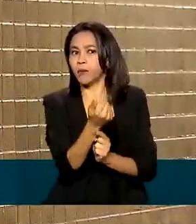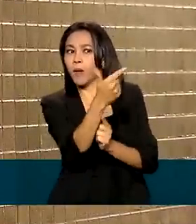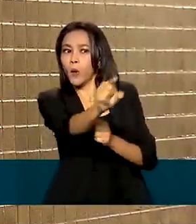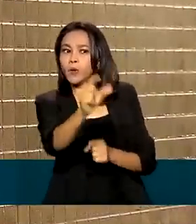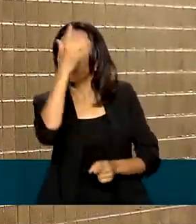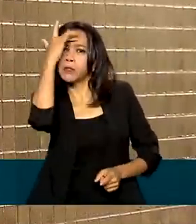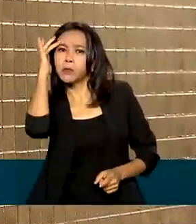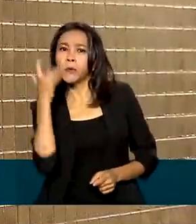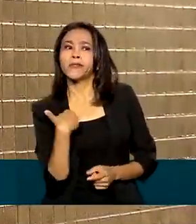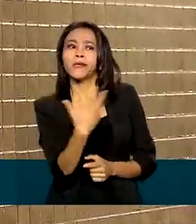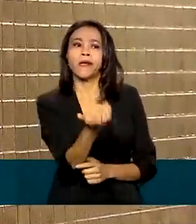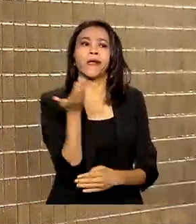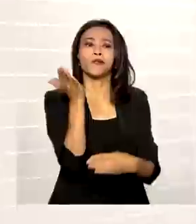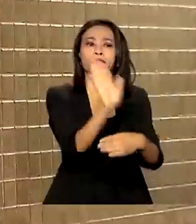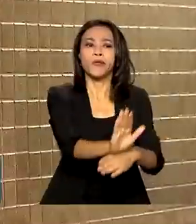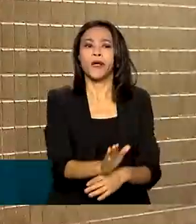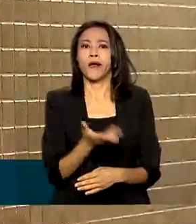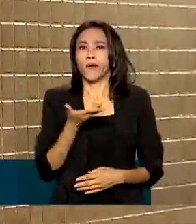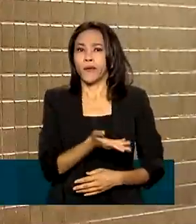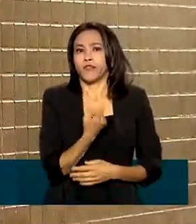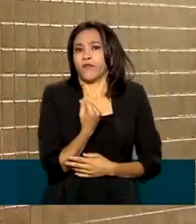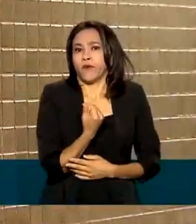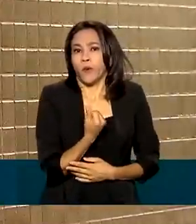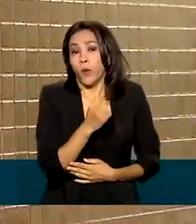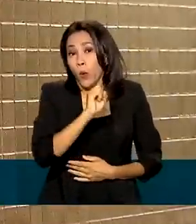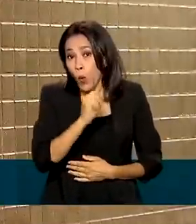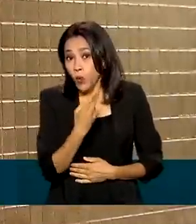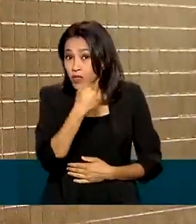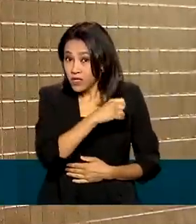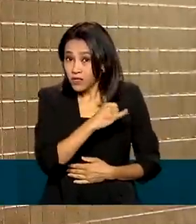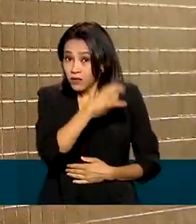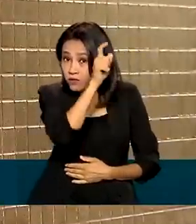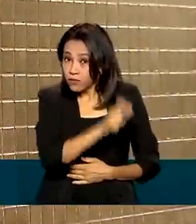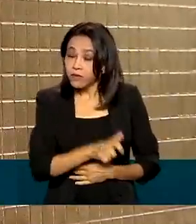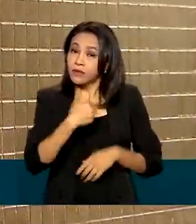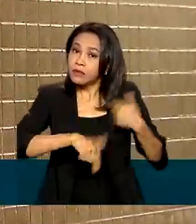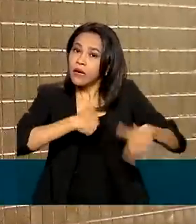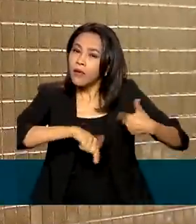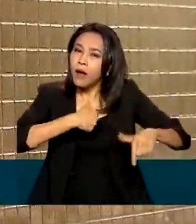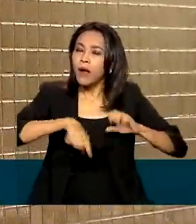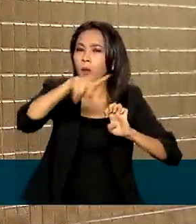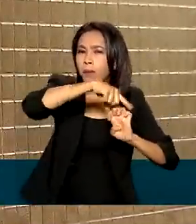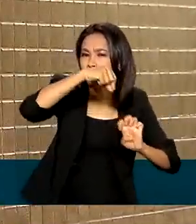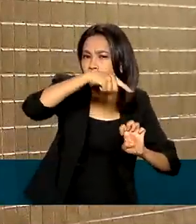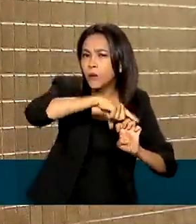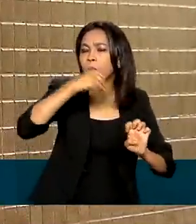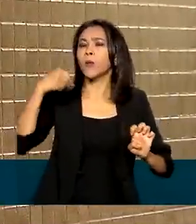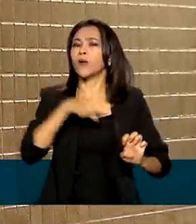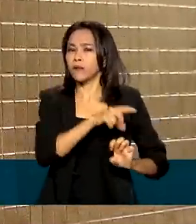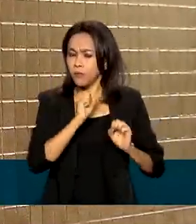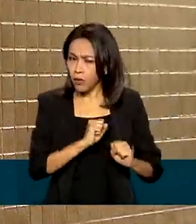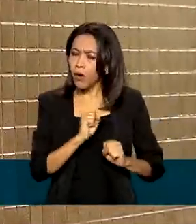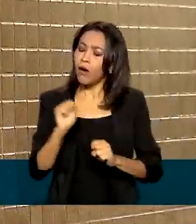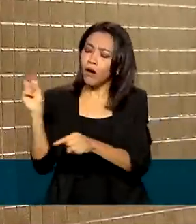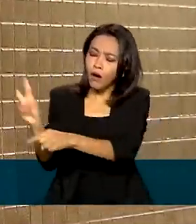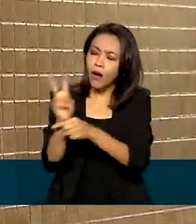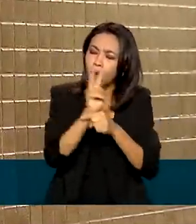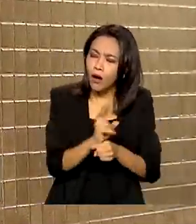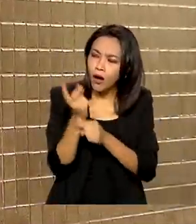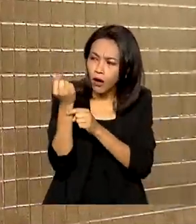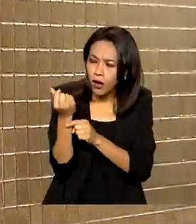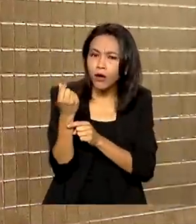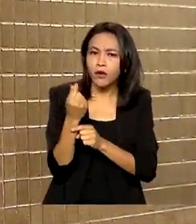querer ajudar alguém com esse valor ou se você já desenvolve alguma atividade né como me empreendedora ali você pode pegar algum crédito